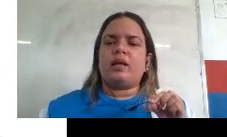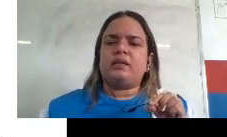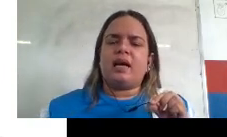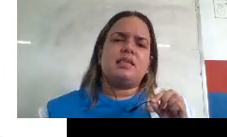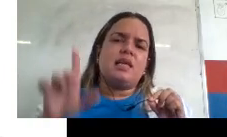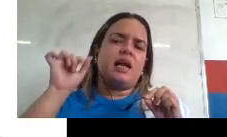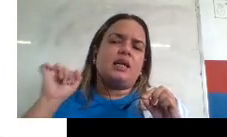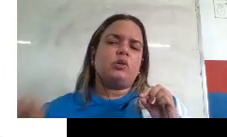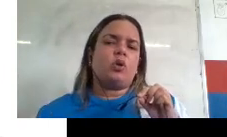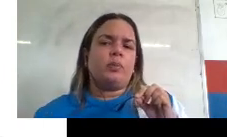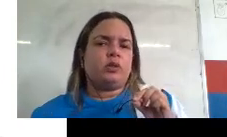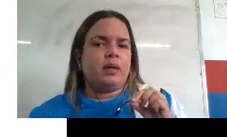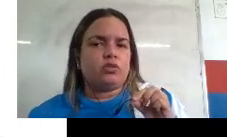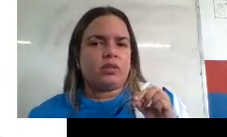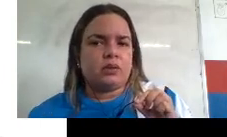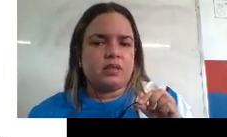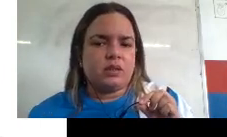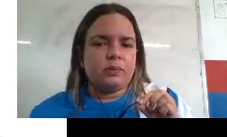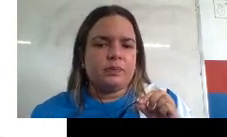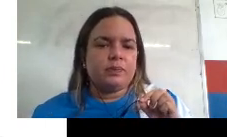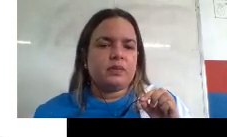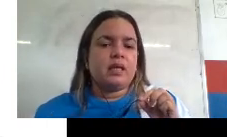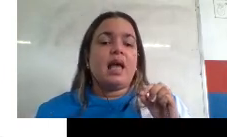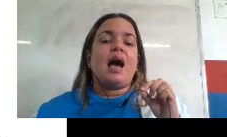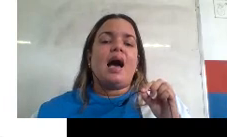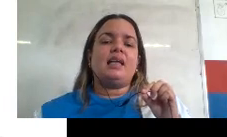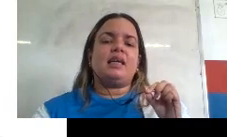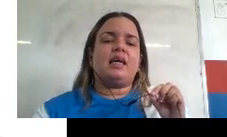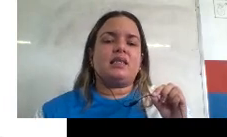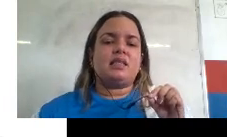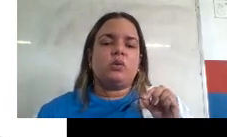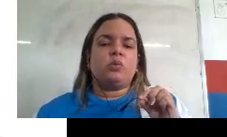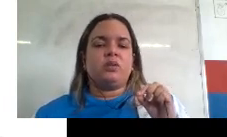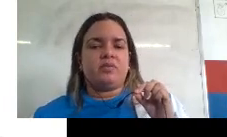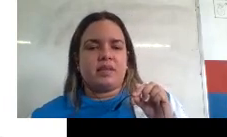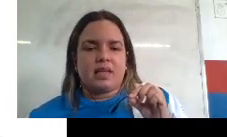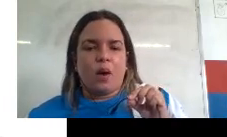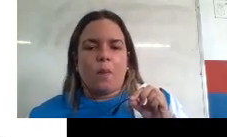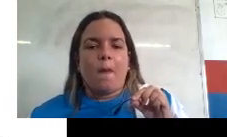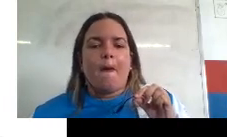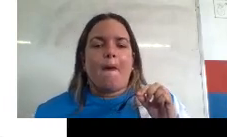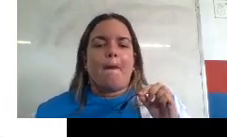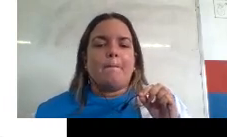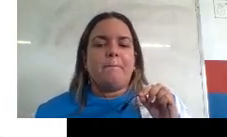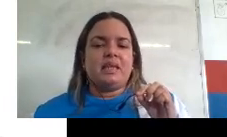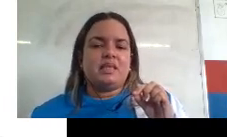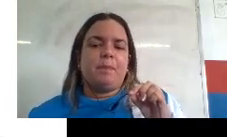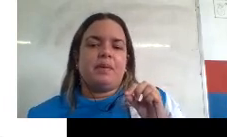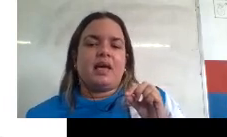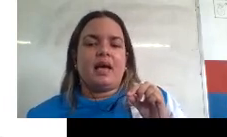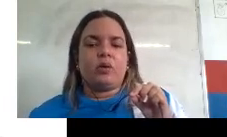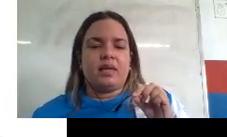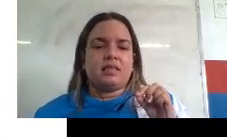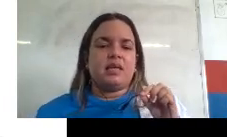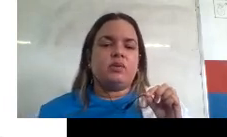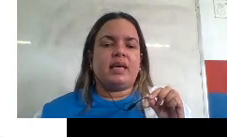na atualidade? Será que é o documento menos traduzido? A Declaração Universal